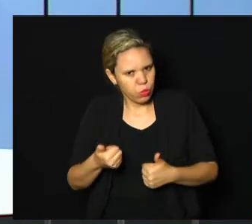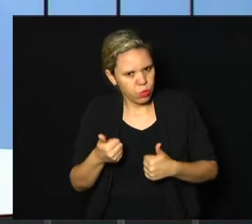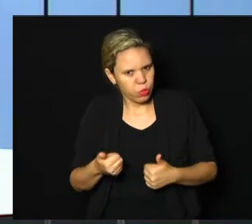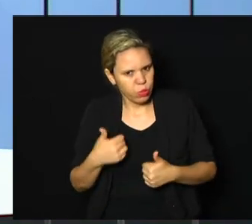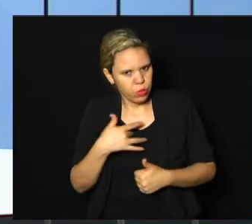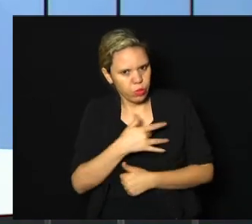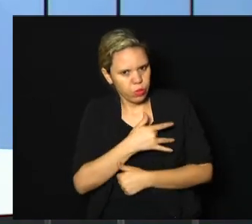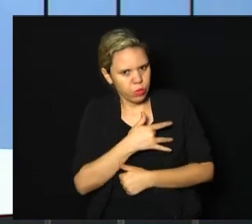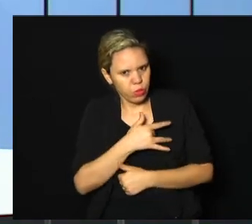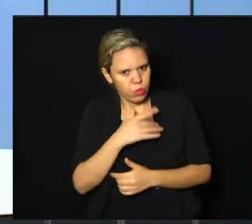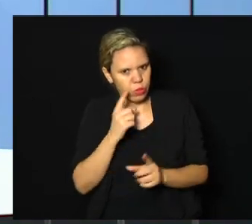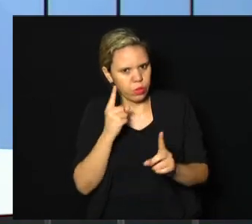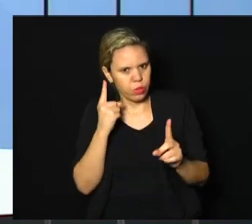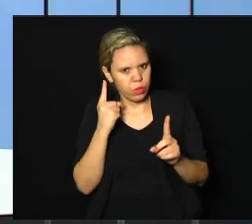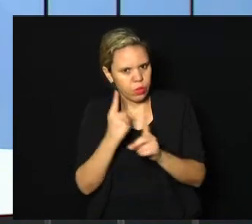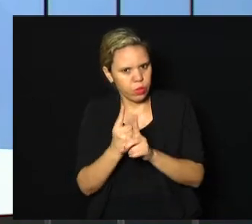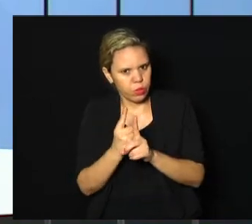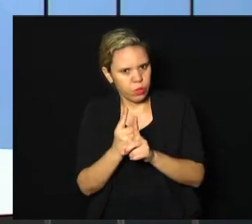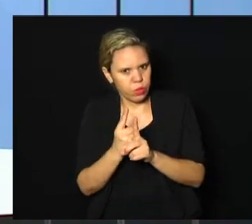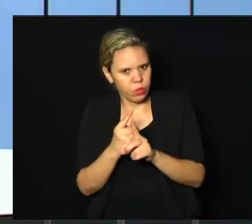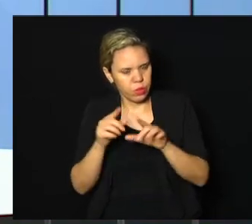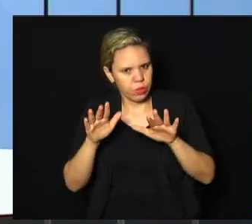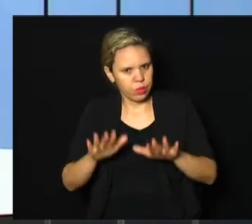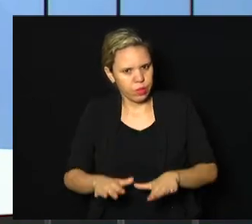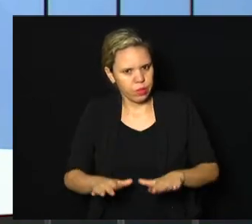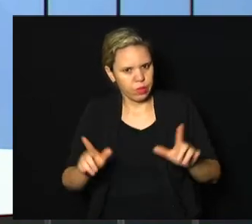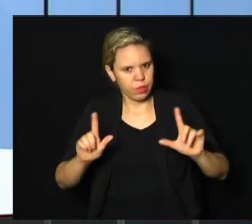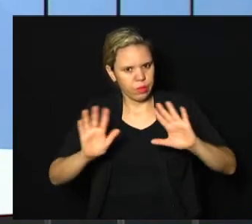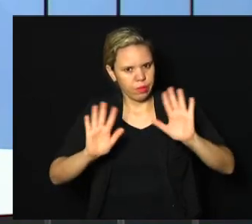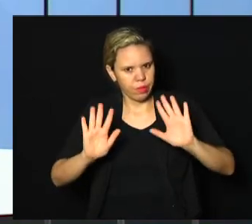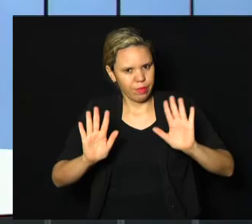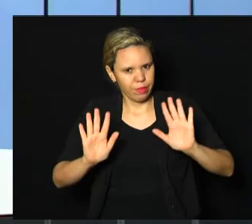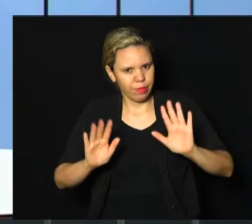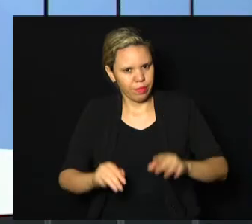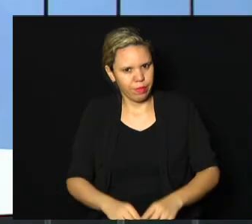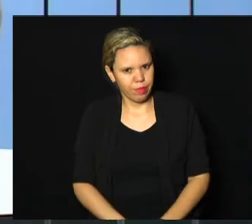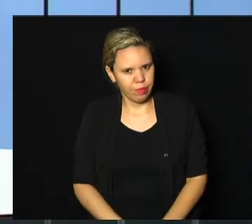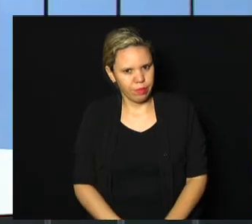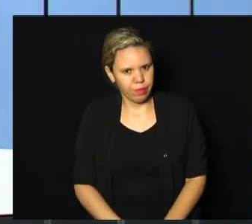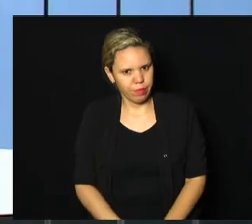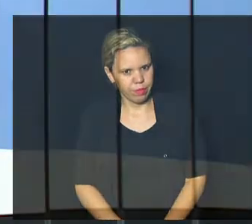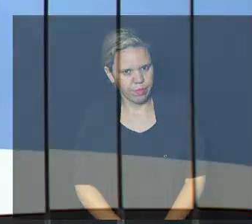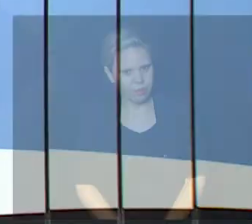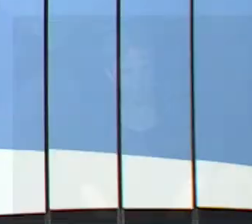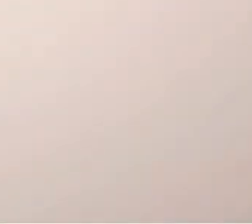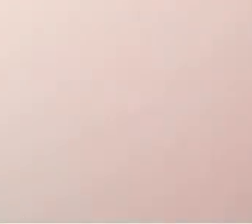E olha, até nosso próximo encontro. Eu vou ficando por aqui. Tchau. Fique bem.